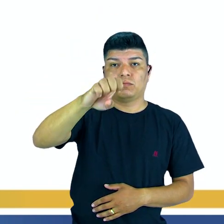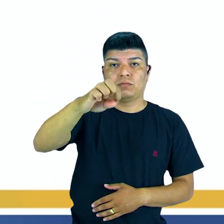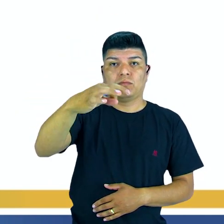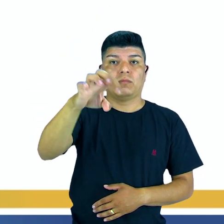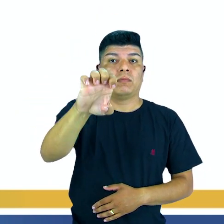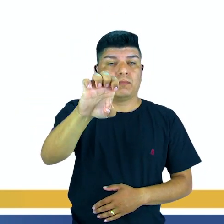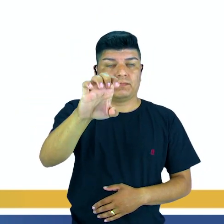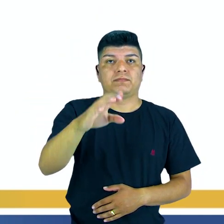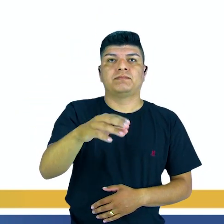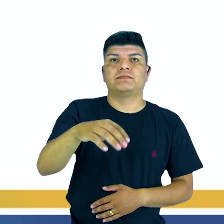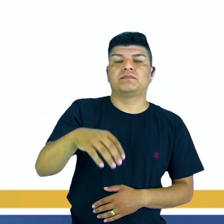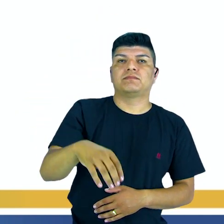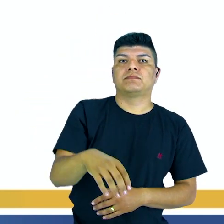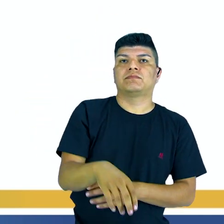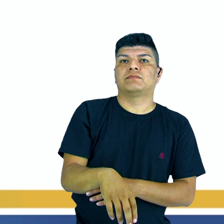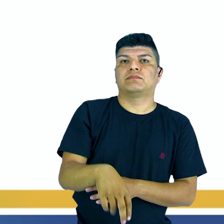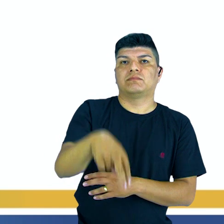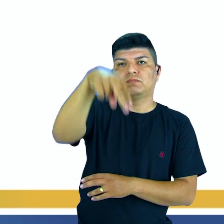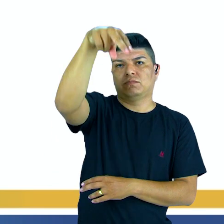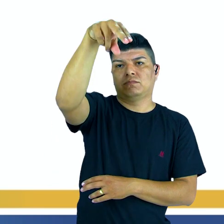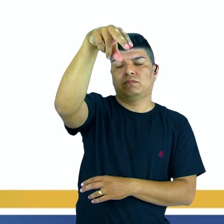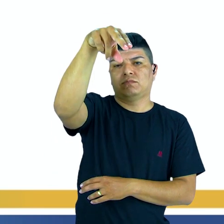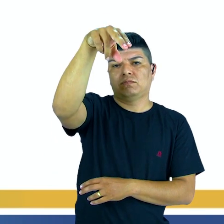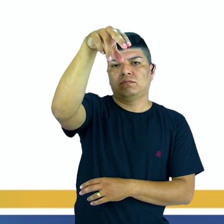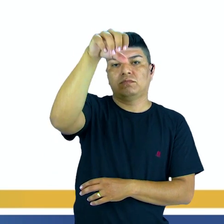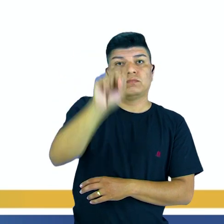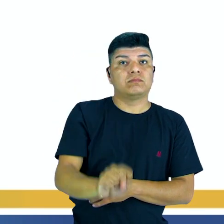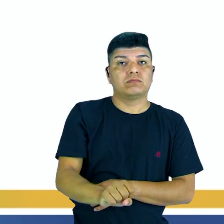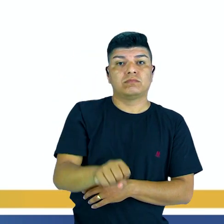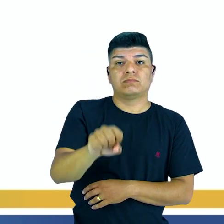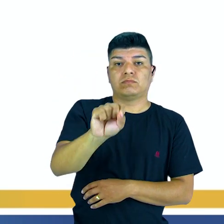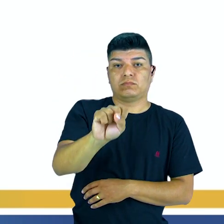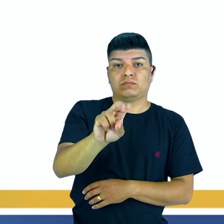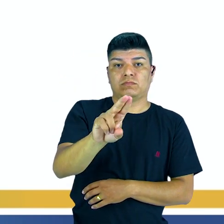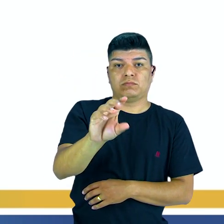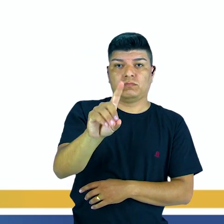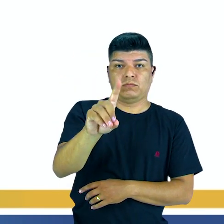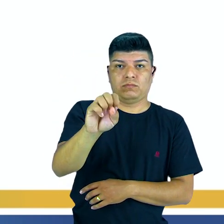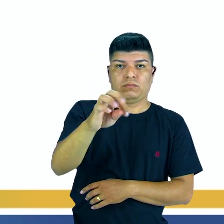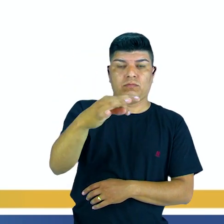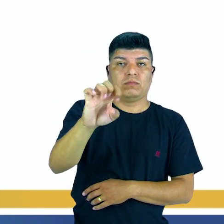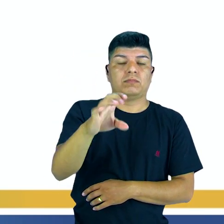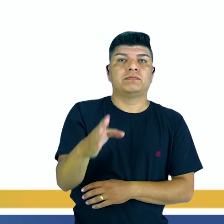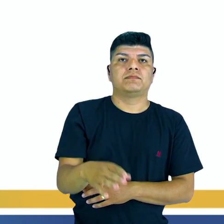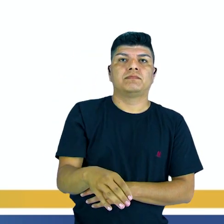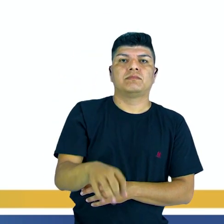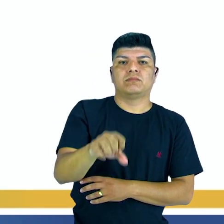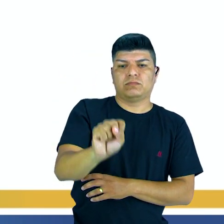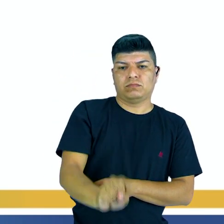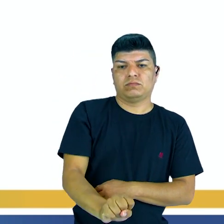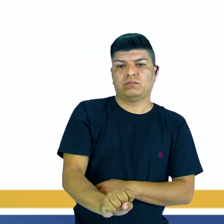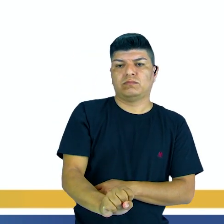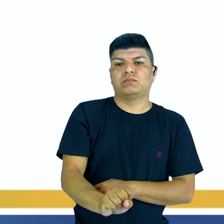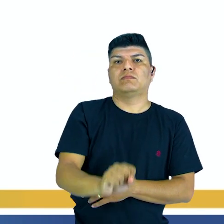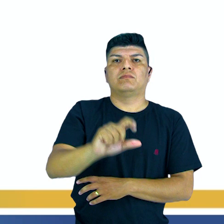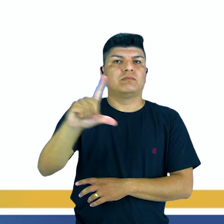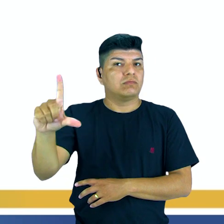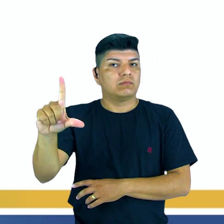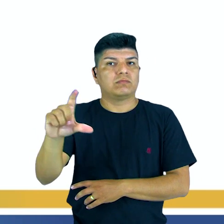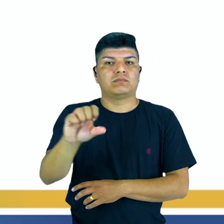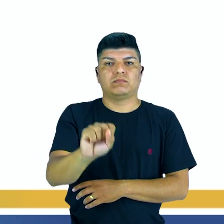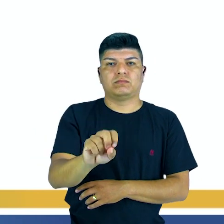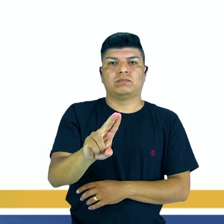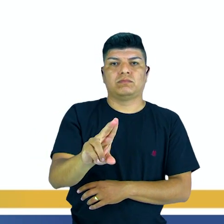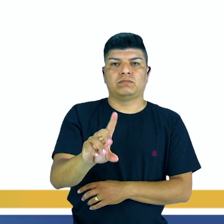o oeste e o sul, nós temos quem? Sudoeste. Entre o sul e o leste, nós temos quem?